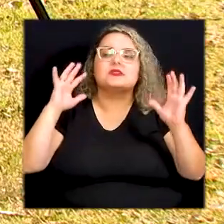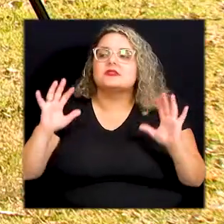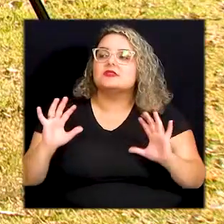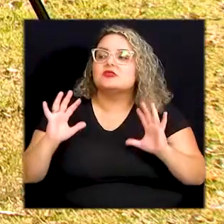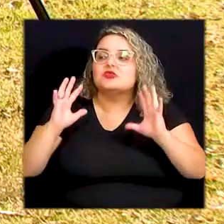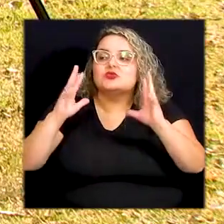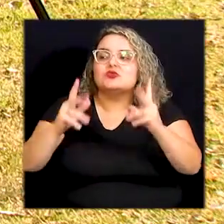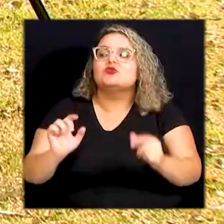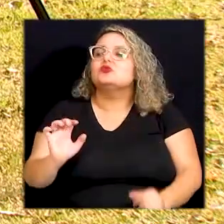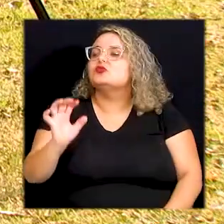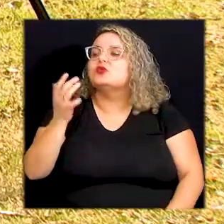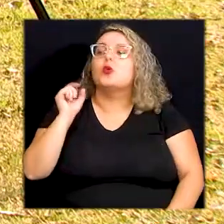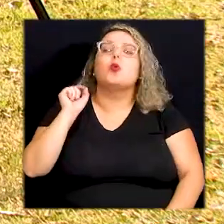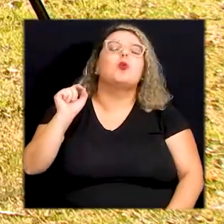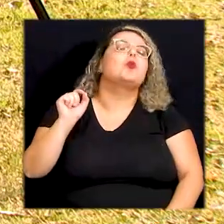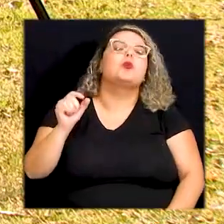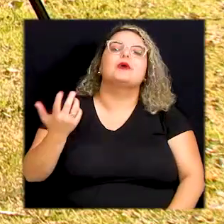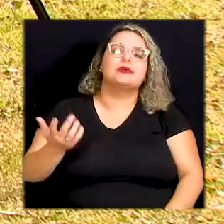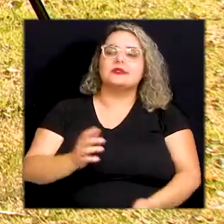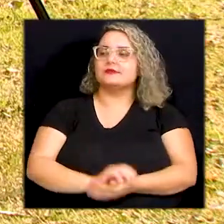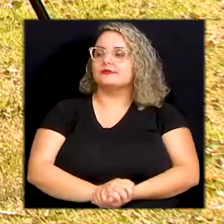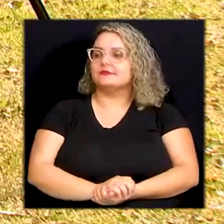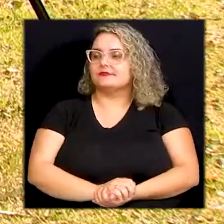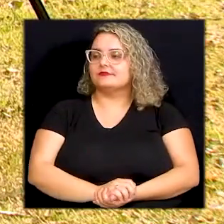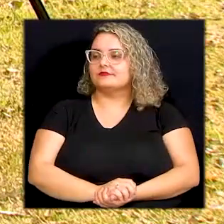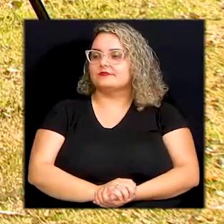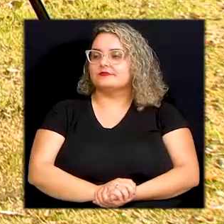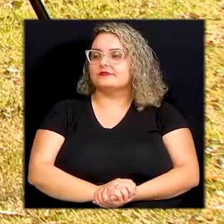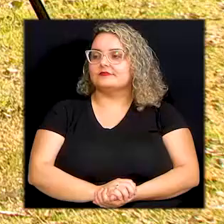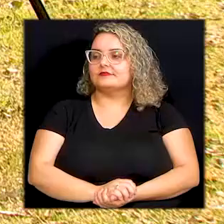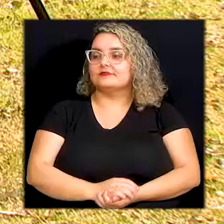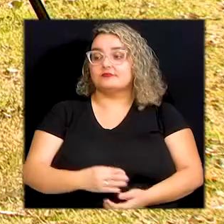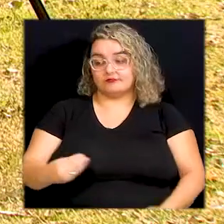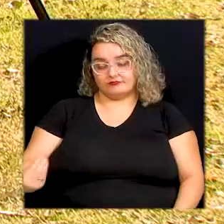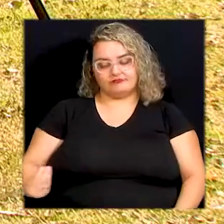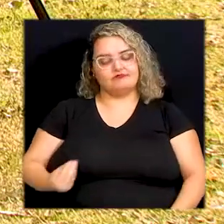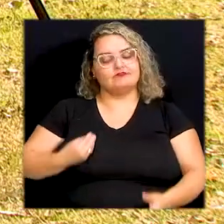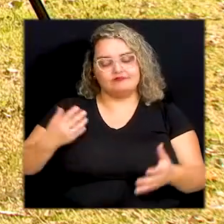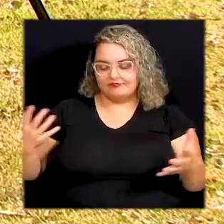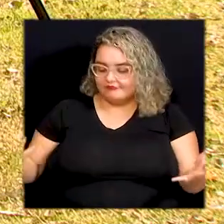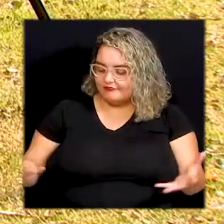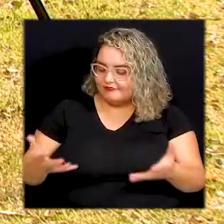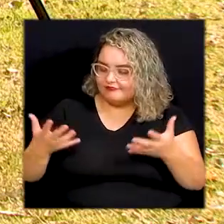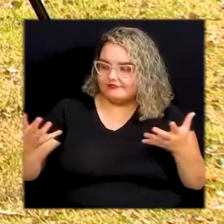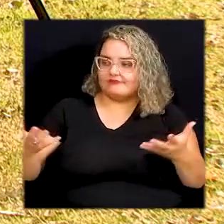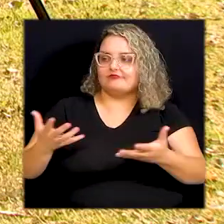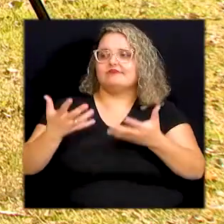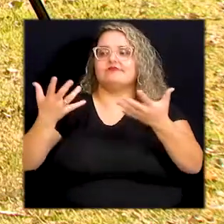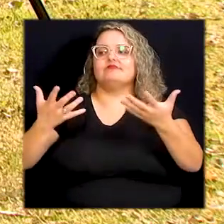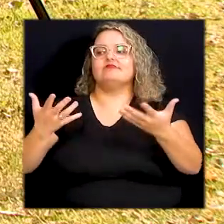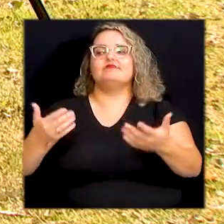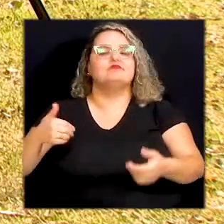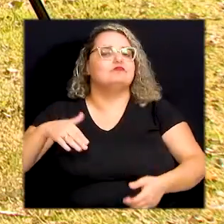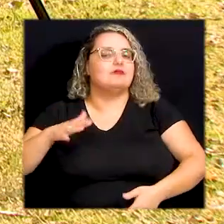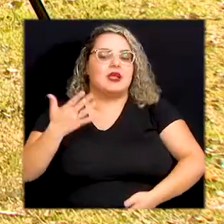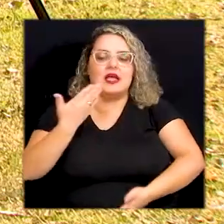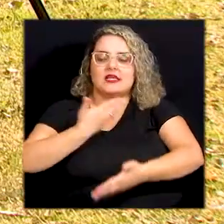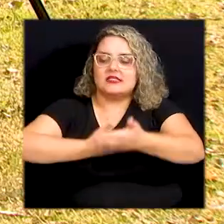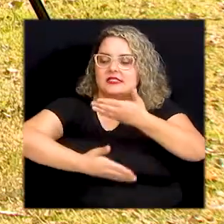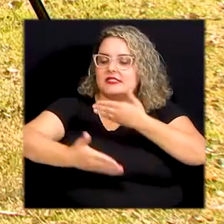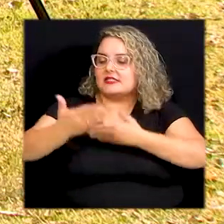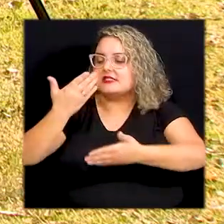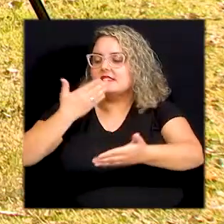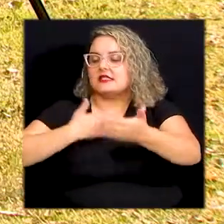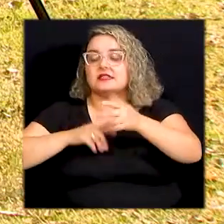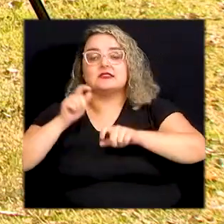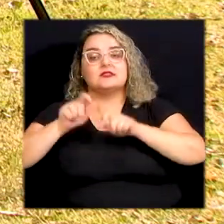aqui se tornando o quê? Com muito mais vida, não é? Com muito mais interação com as